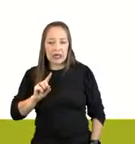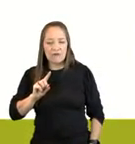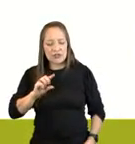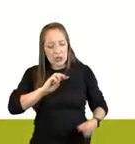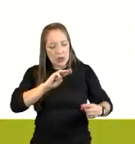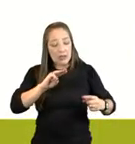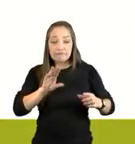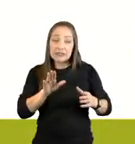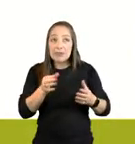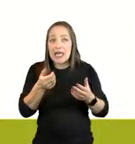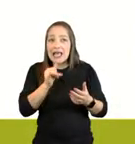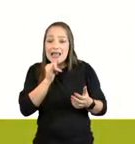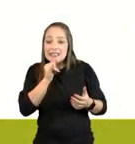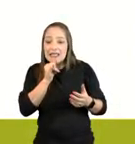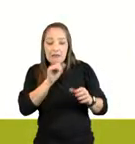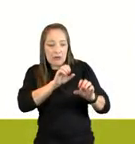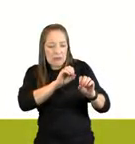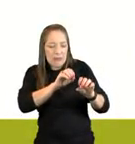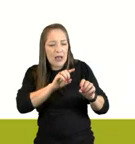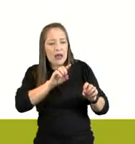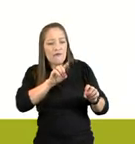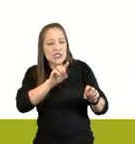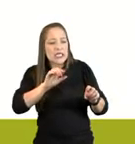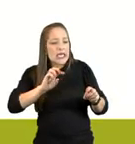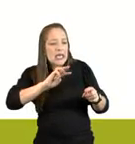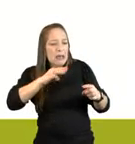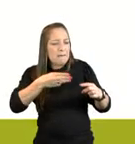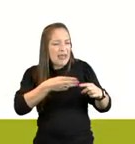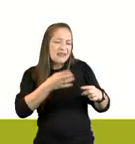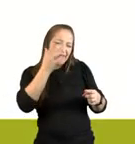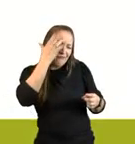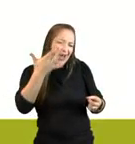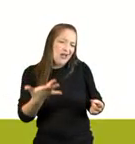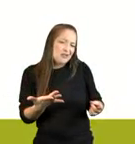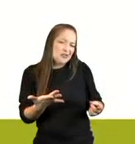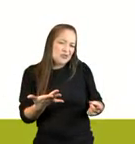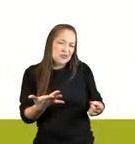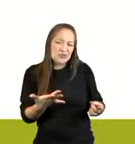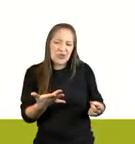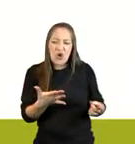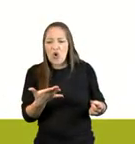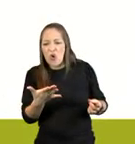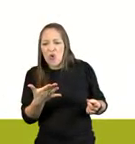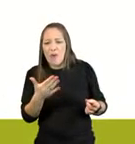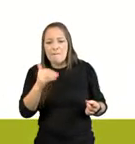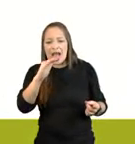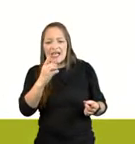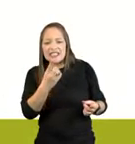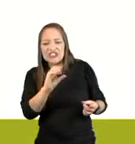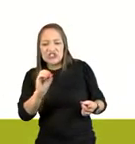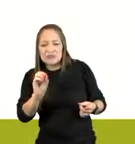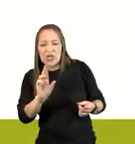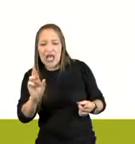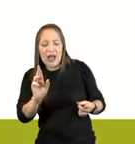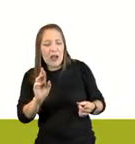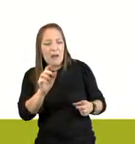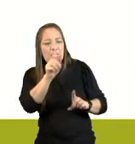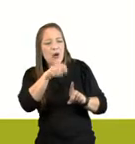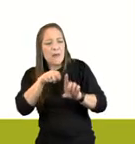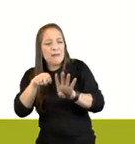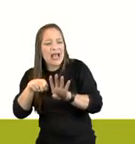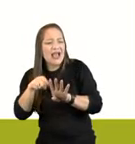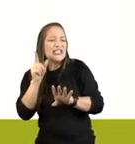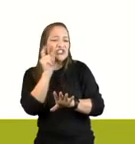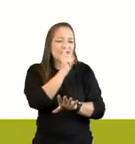ou você ganha 20 mil e quer juntar 100 reais por mês, aí fica difícil. Então, a gente auxilia nesse controle, né?